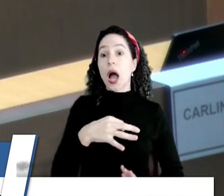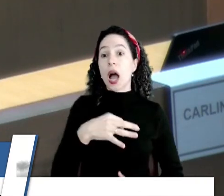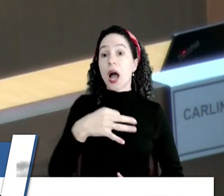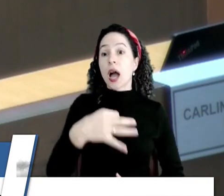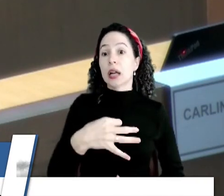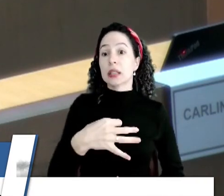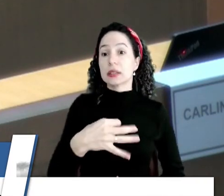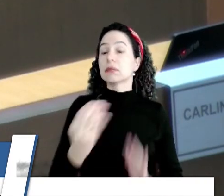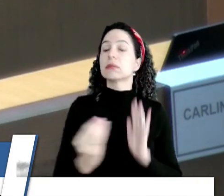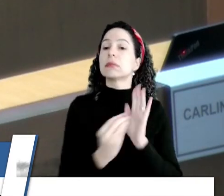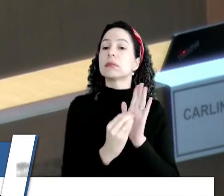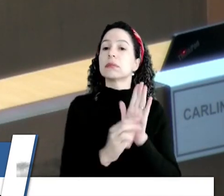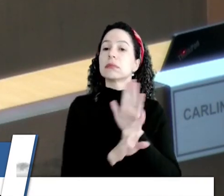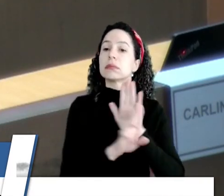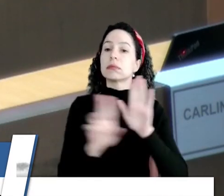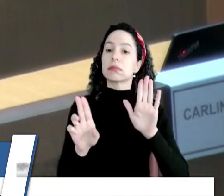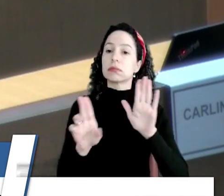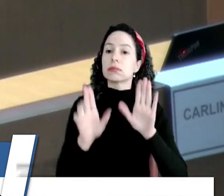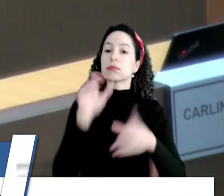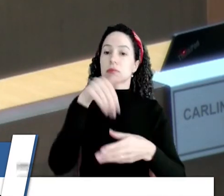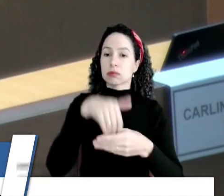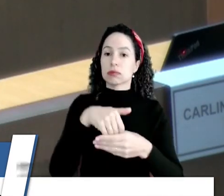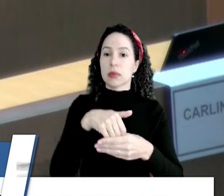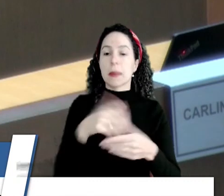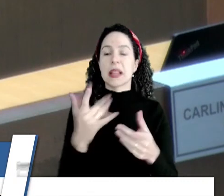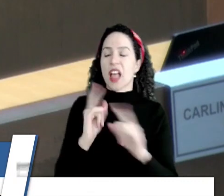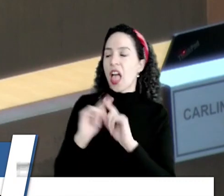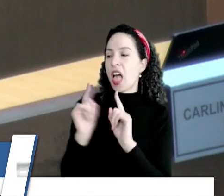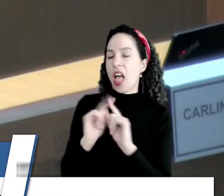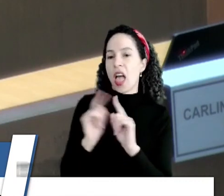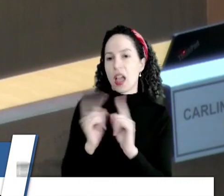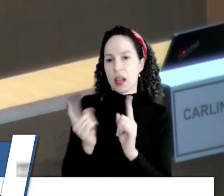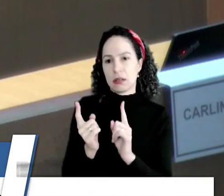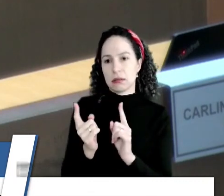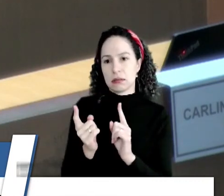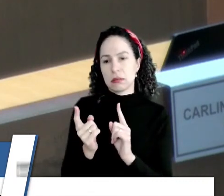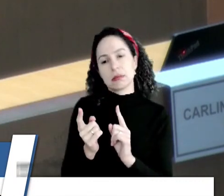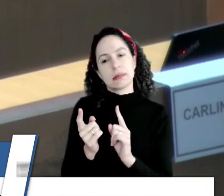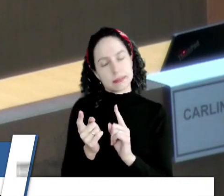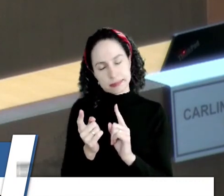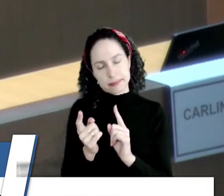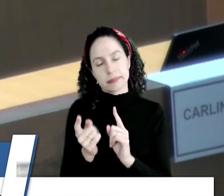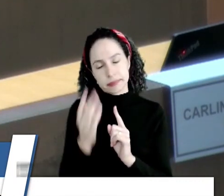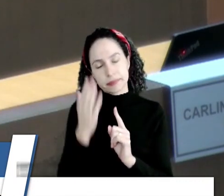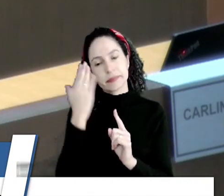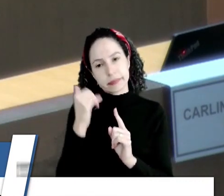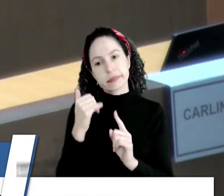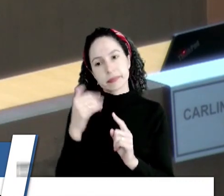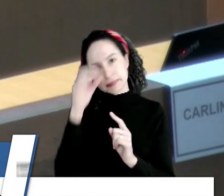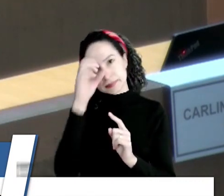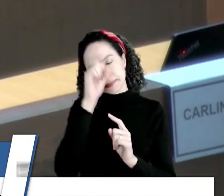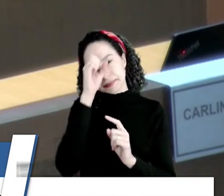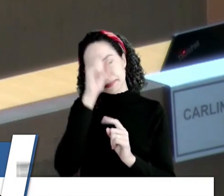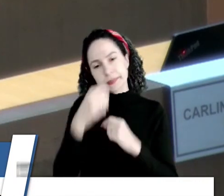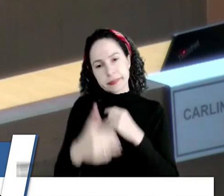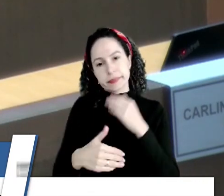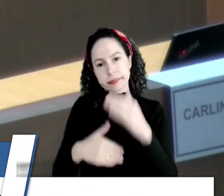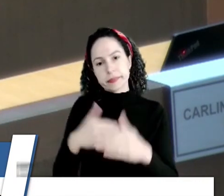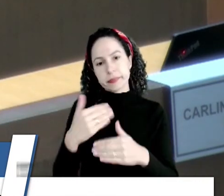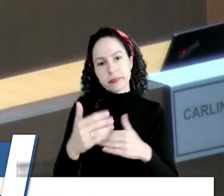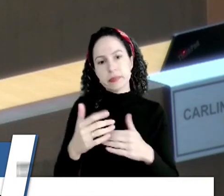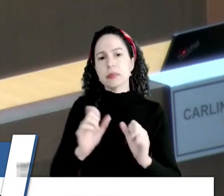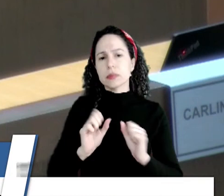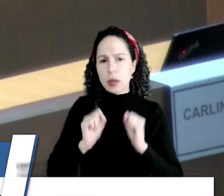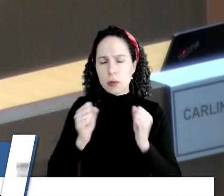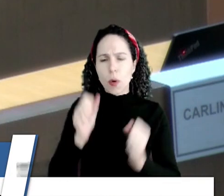numa eleição, mas quer criticar. Mas isso, na vida pública, a gente vai aprendendo cada dia, mas força e fé que você